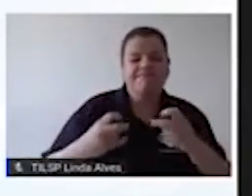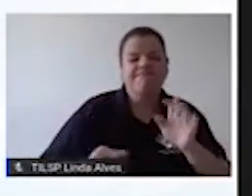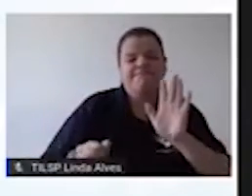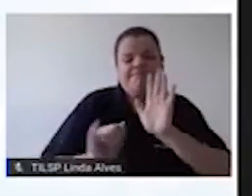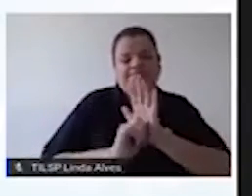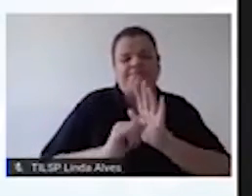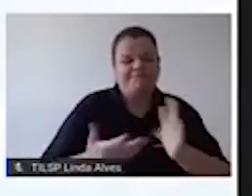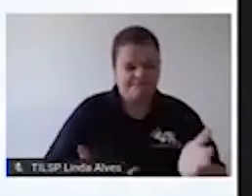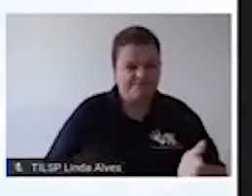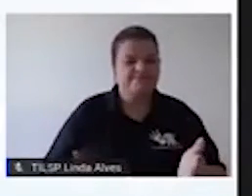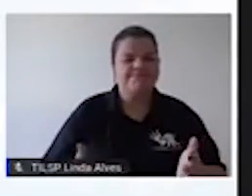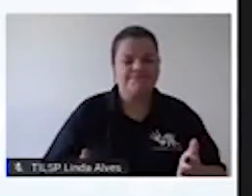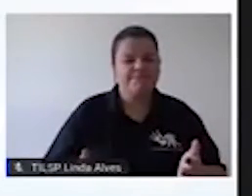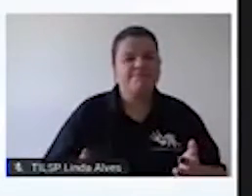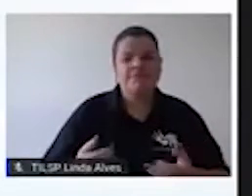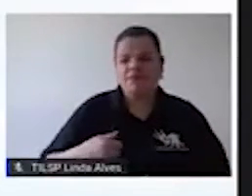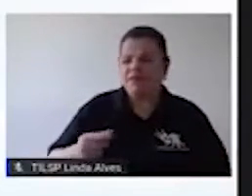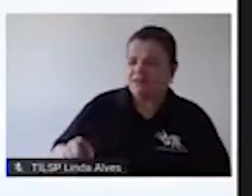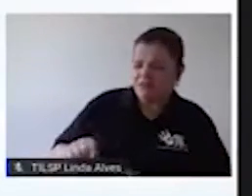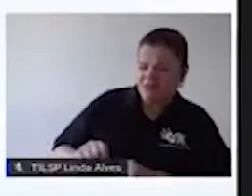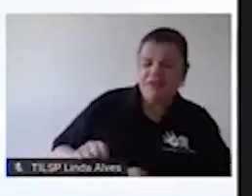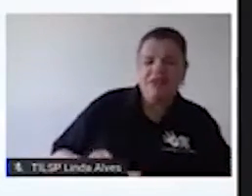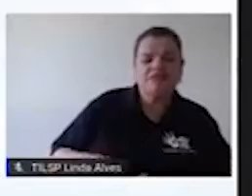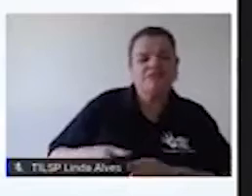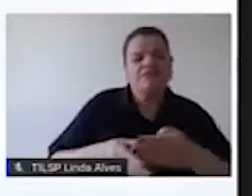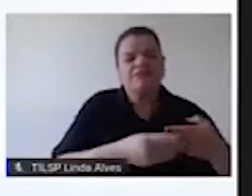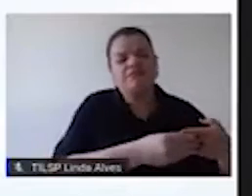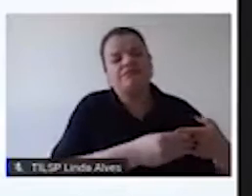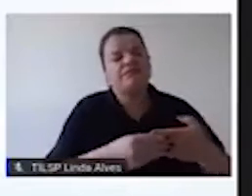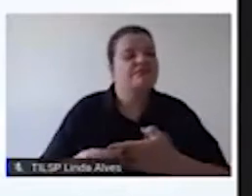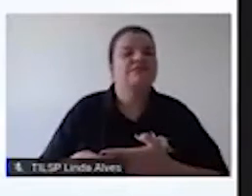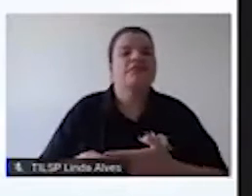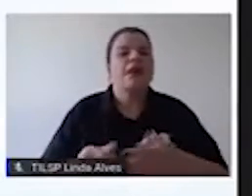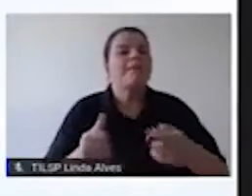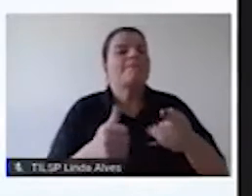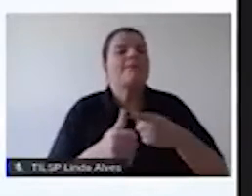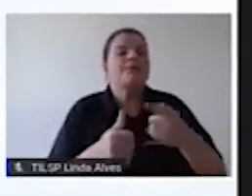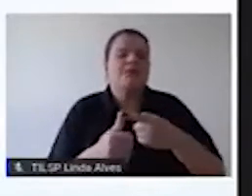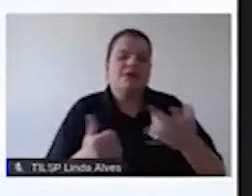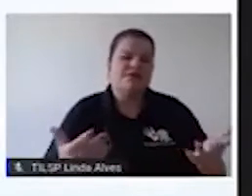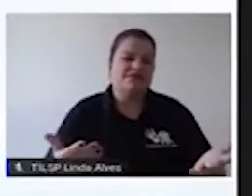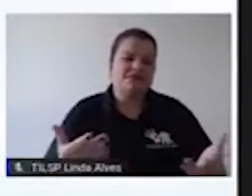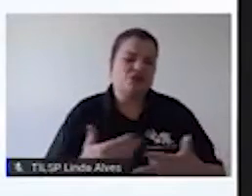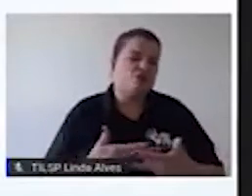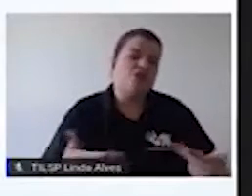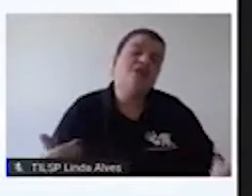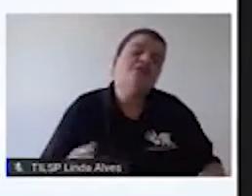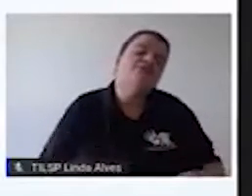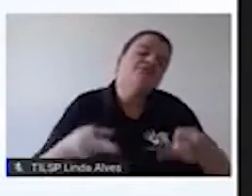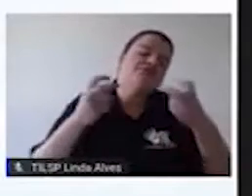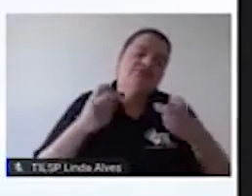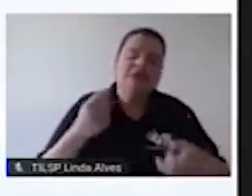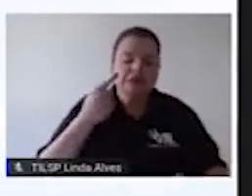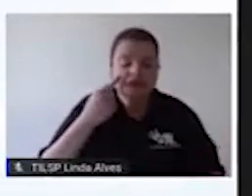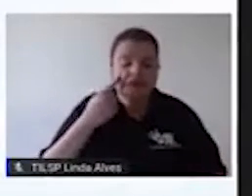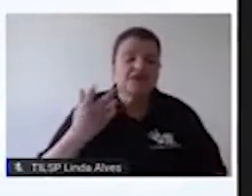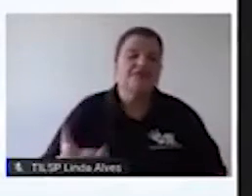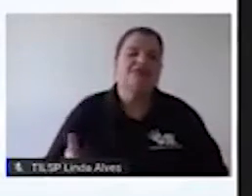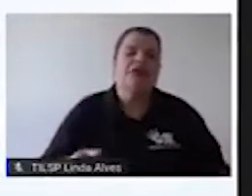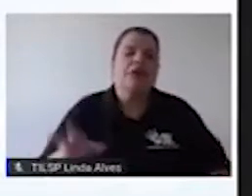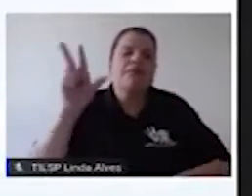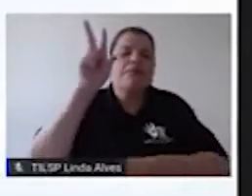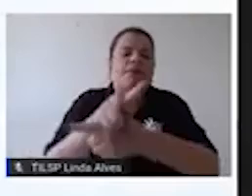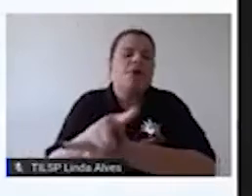e, obviamente, daquilo que vai ter um encaminhamento. A primeira coisa é aquilo que se identifica e a